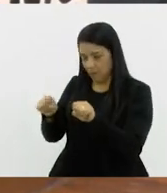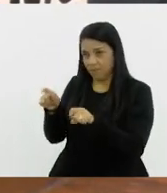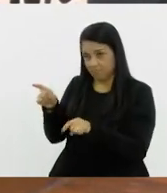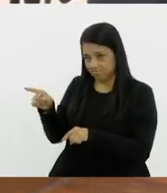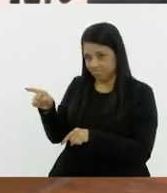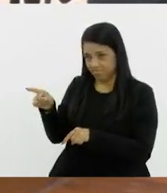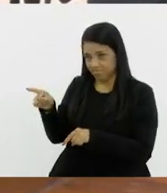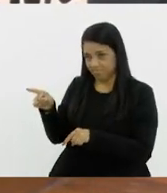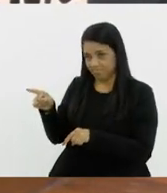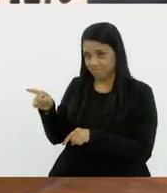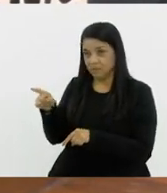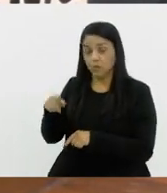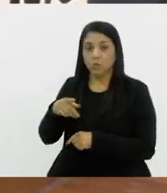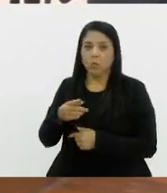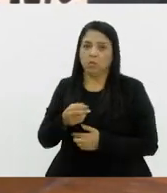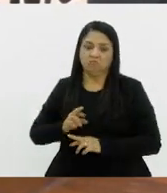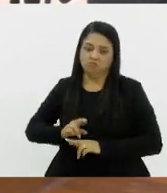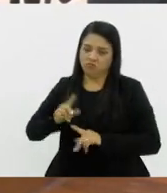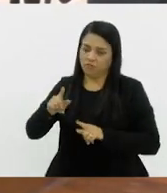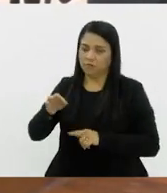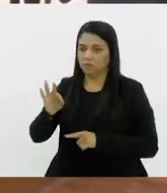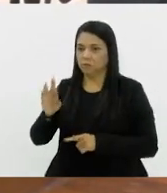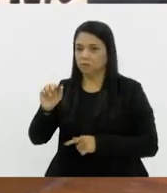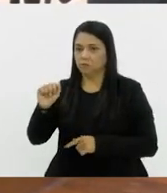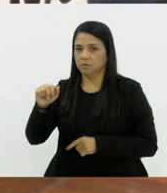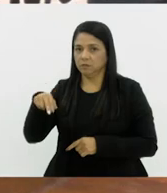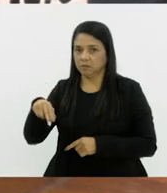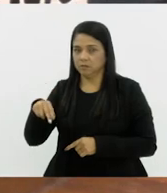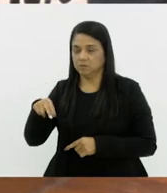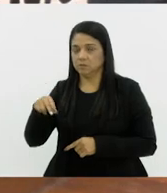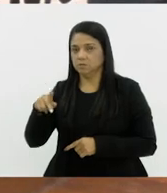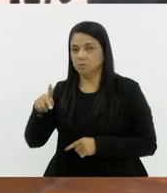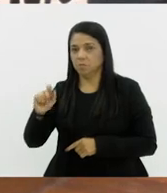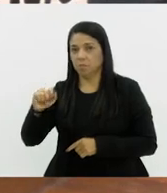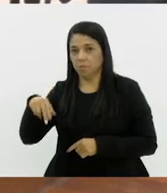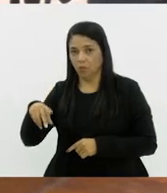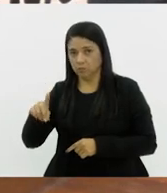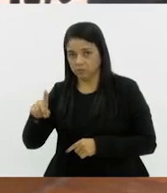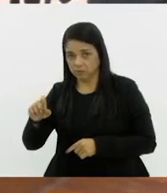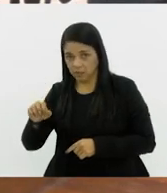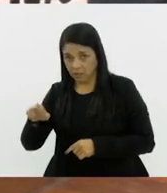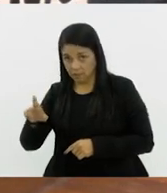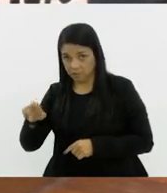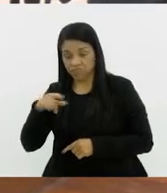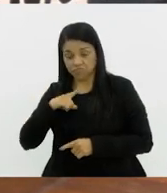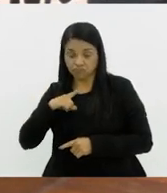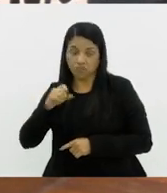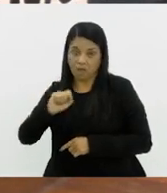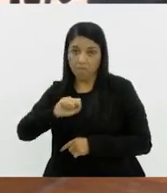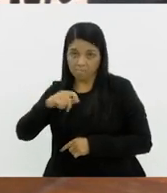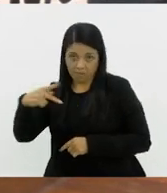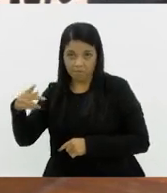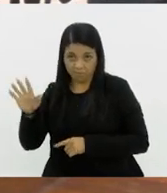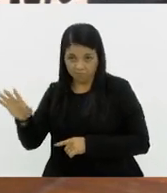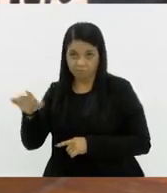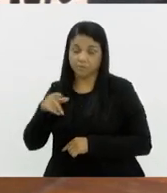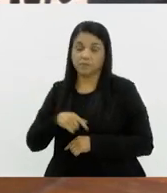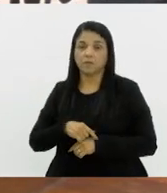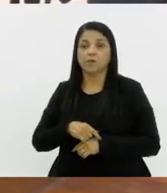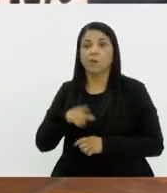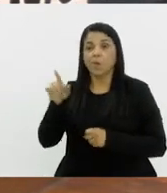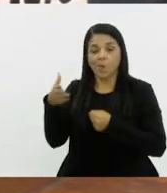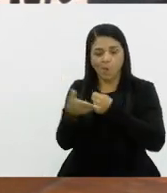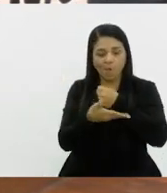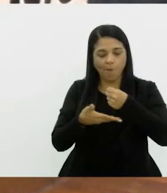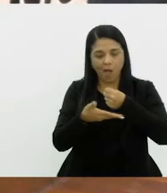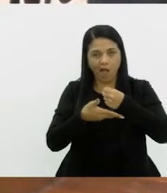não é nem o transponder, mas também não é GPS, mas tem um sistema lá. A minha pergunta é, com base neste sistema, tá certo? Que